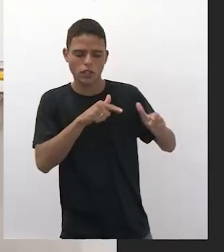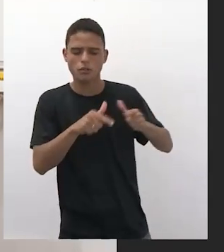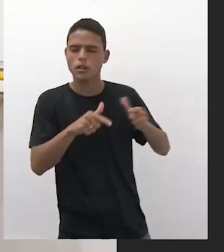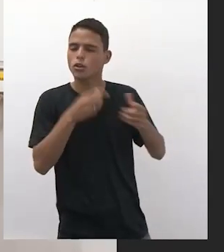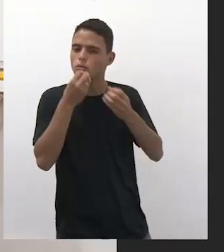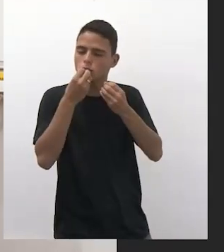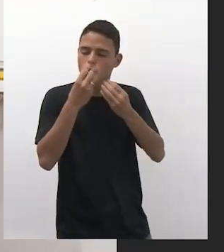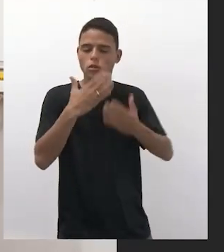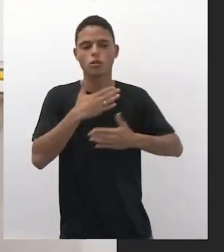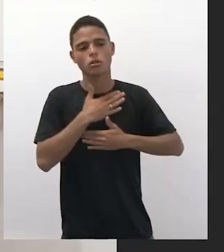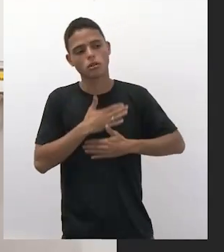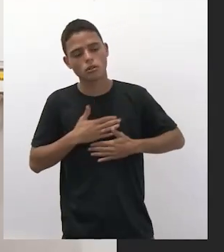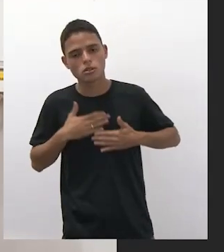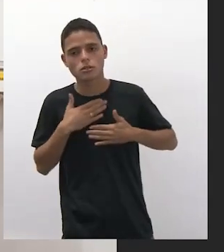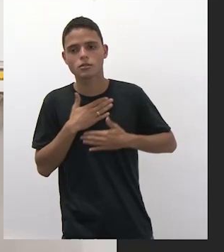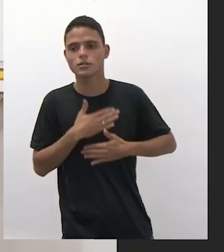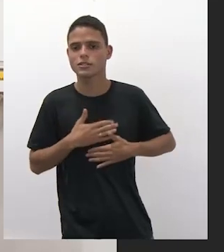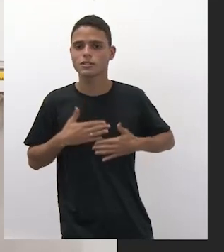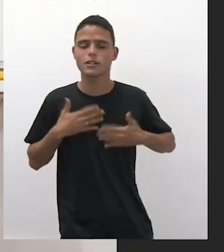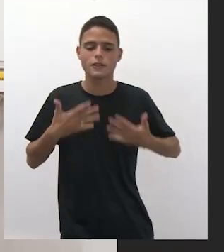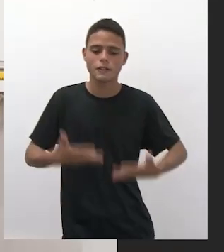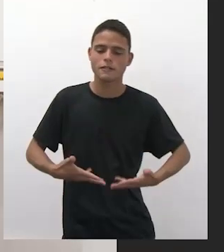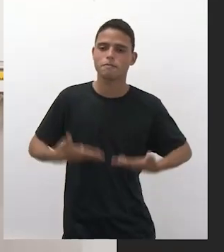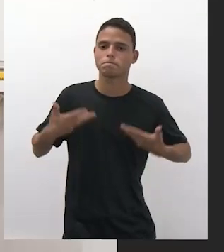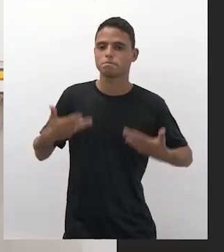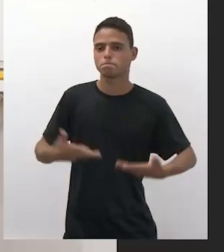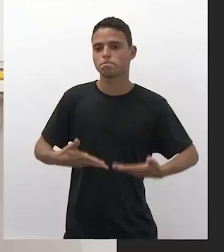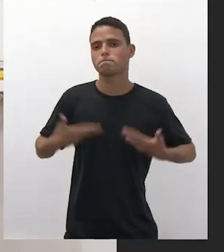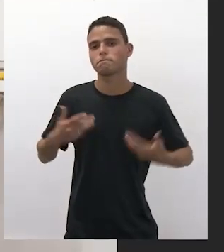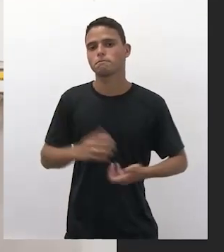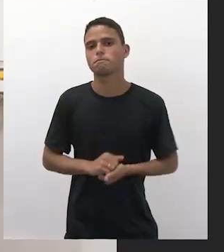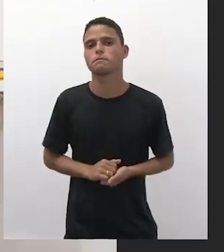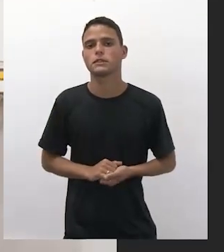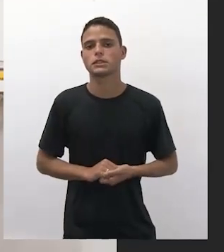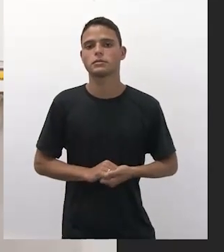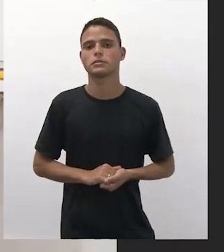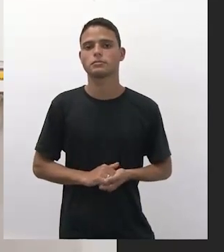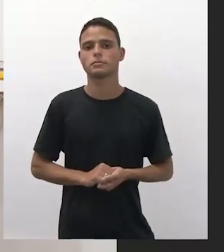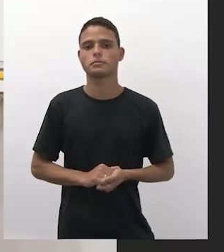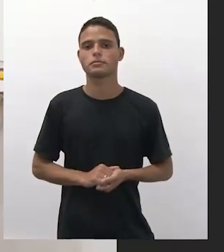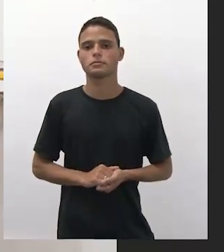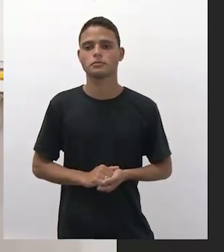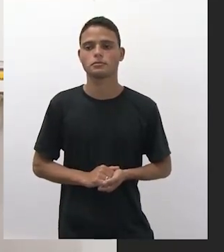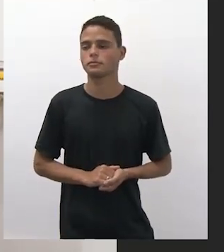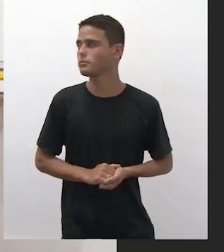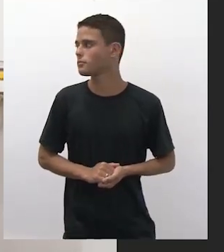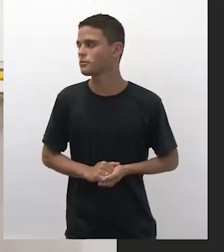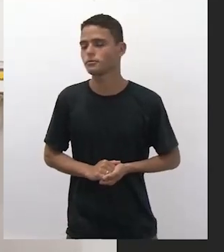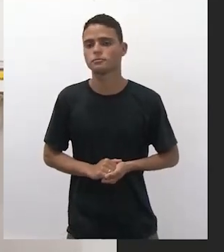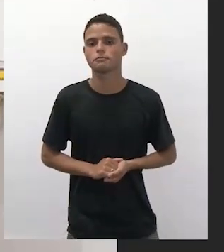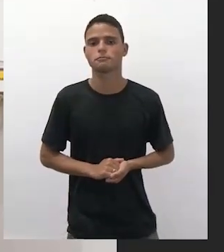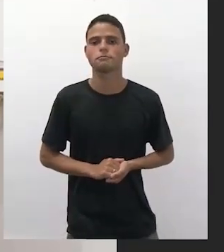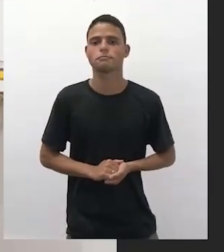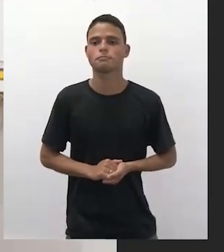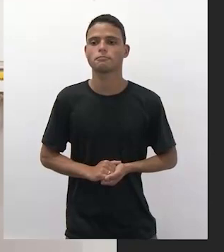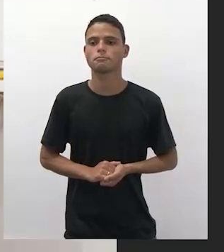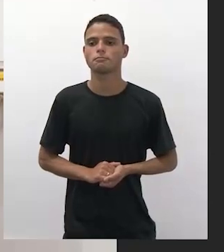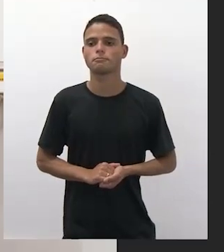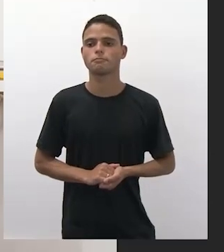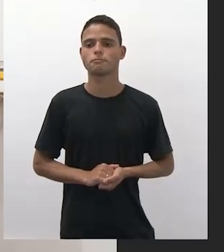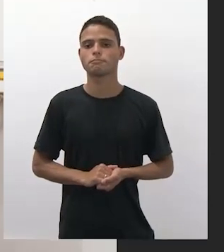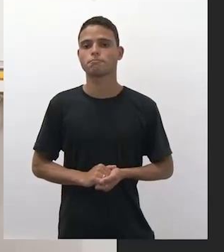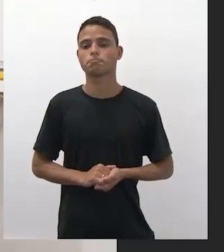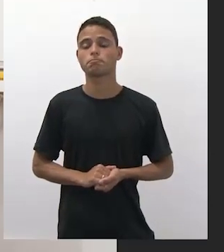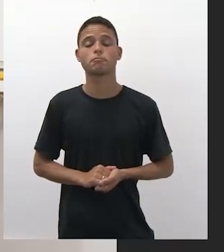fazer. Foi um trabalho muito gostoso de ser realizado. E que eu pude trazer